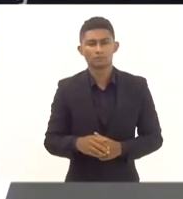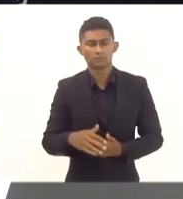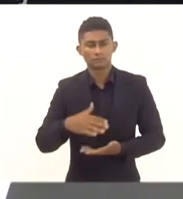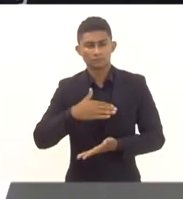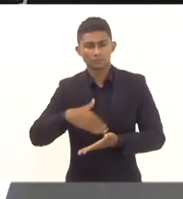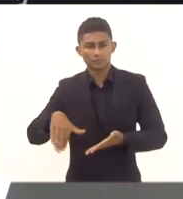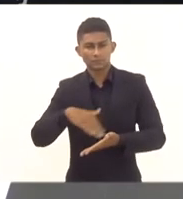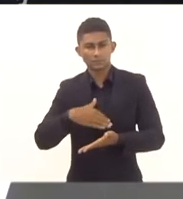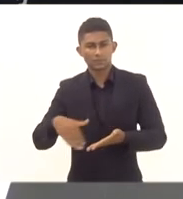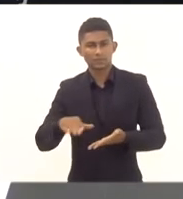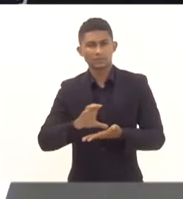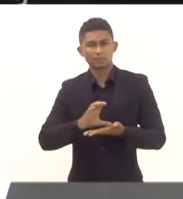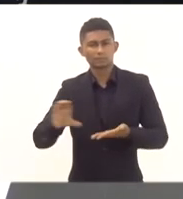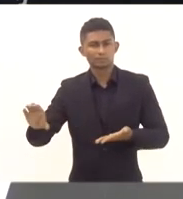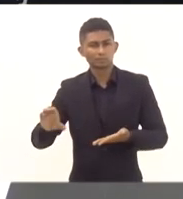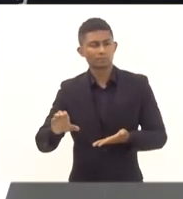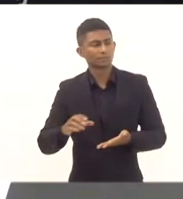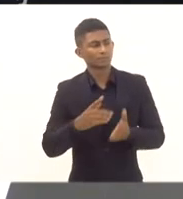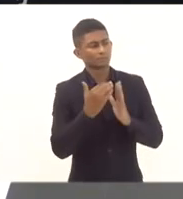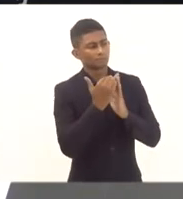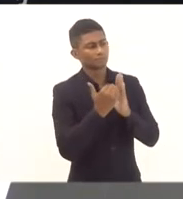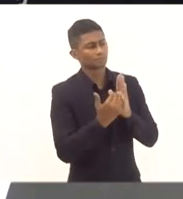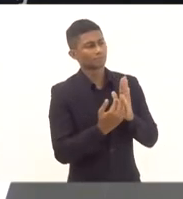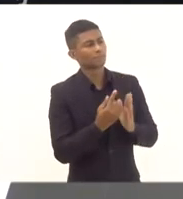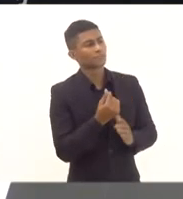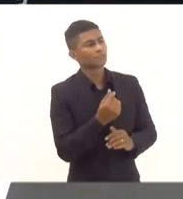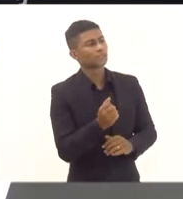para esse programa especificamente